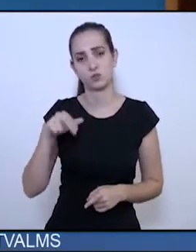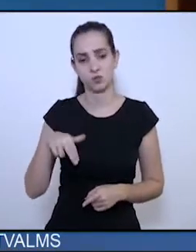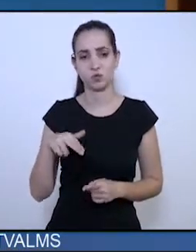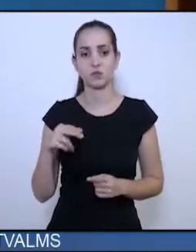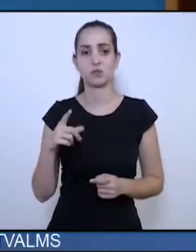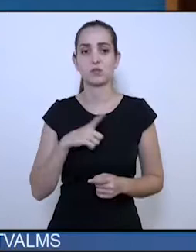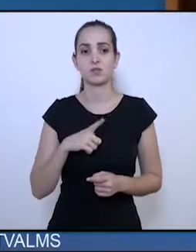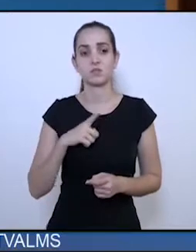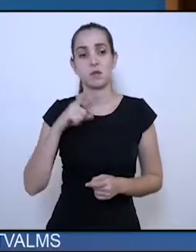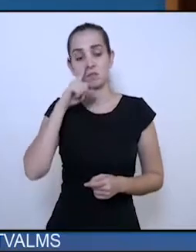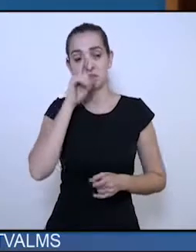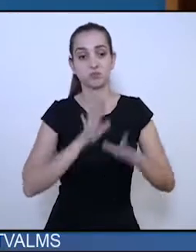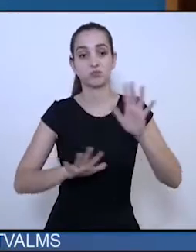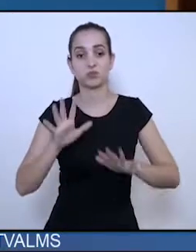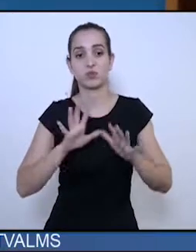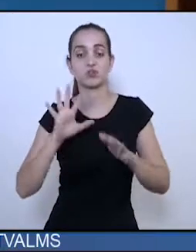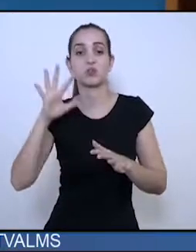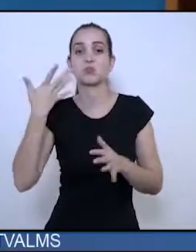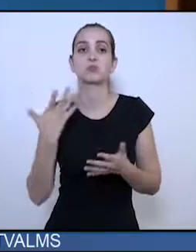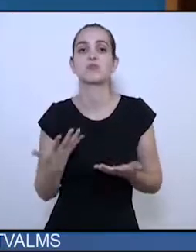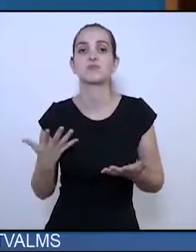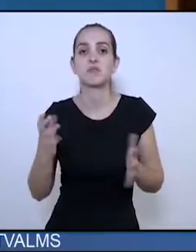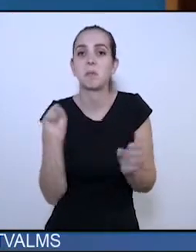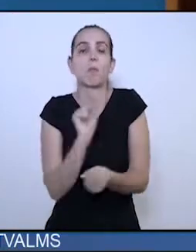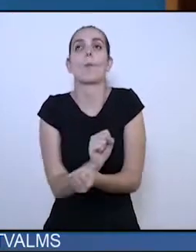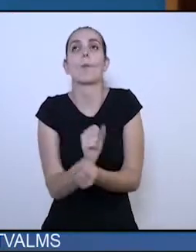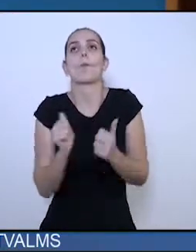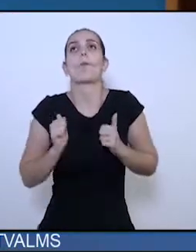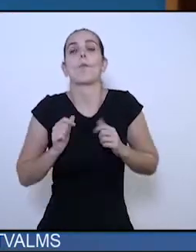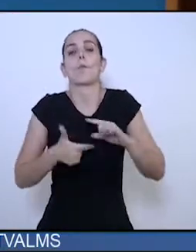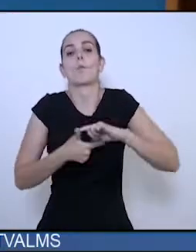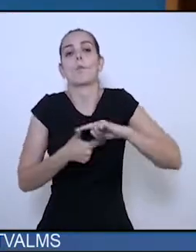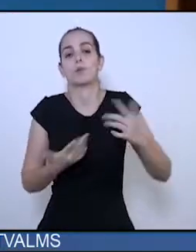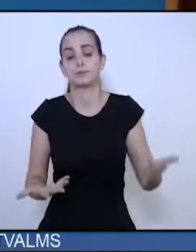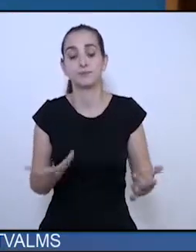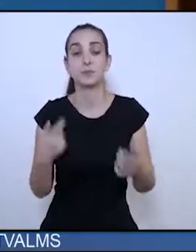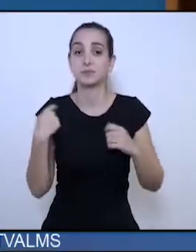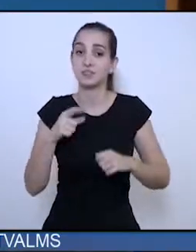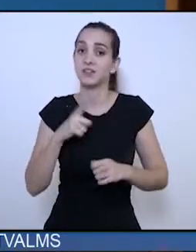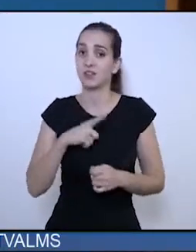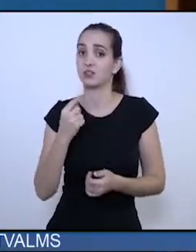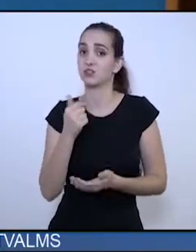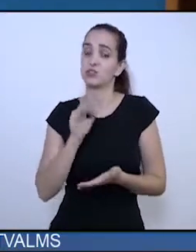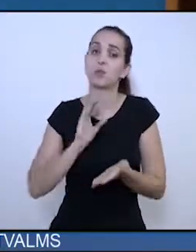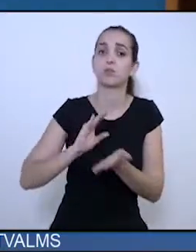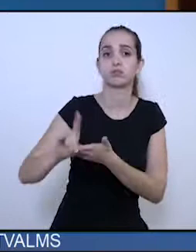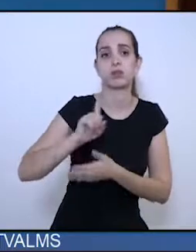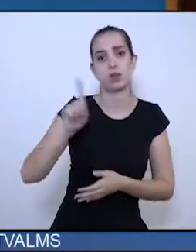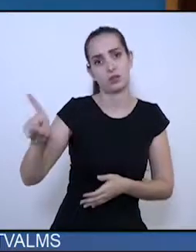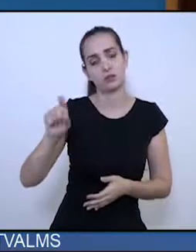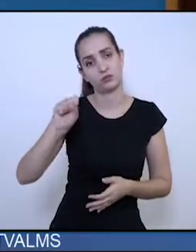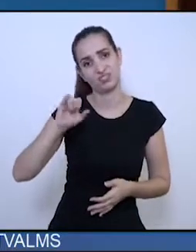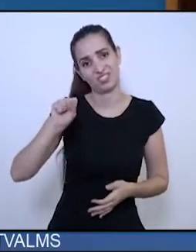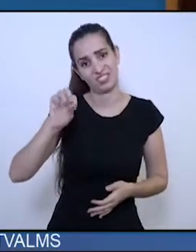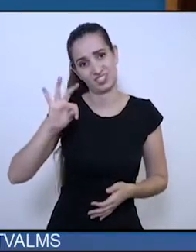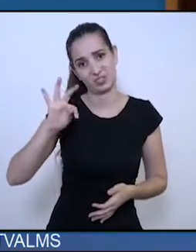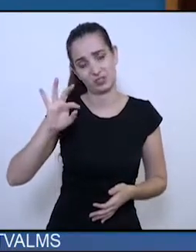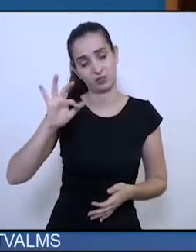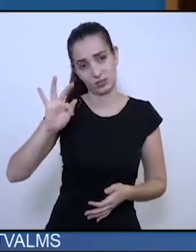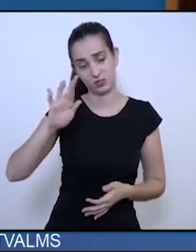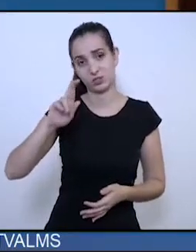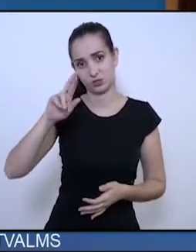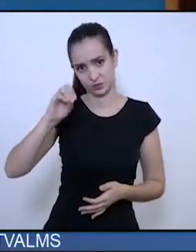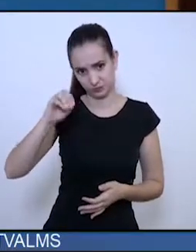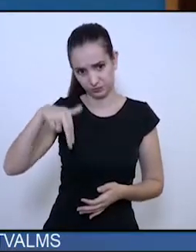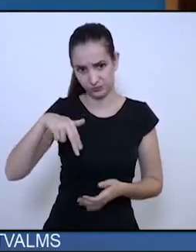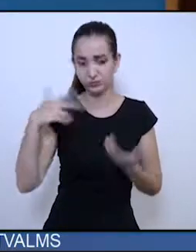transformar num elefante branco. Se não houver investimento do CISFRON, eu já acompanhei, deputado Cabalmir, visita de uns